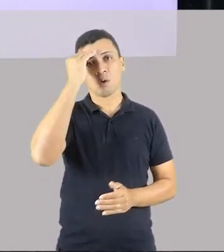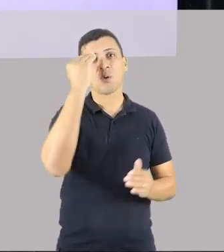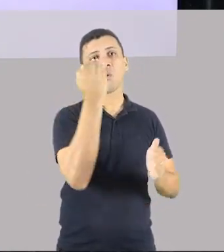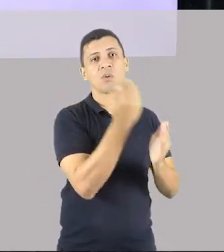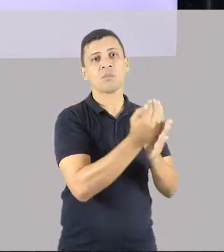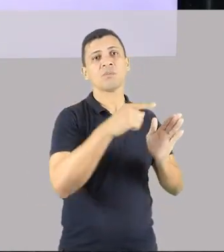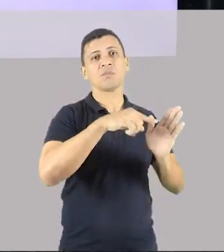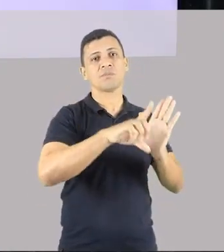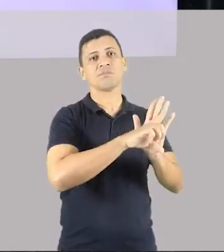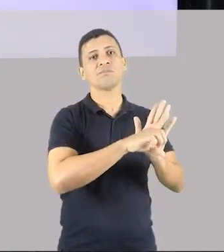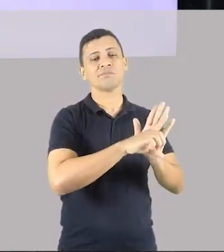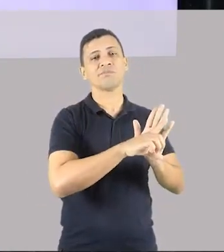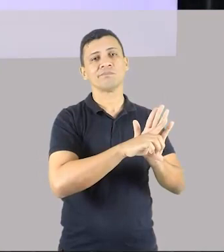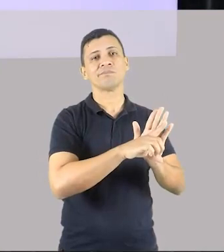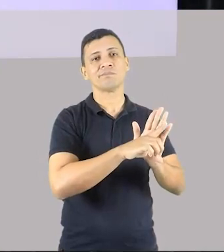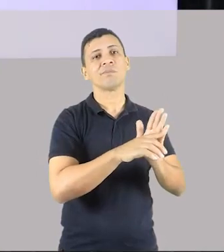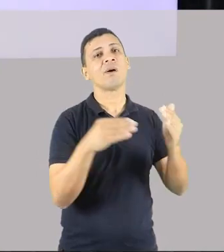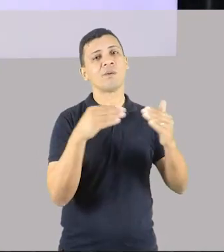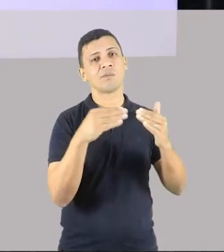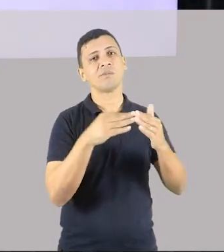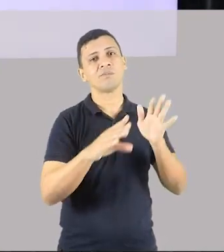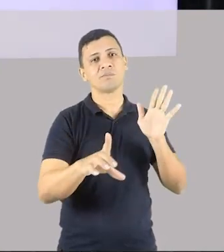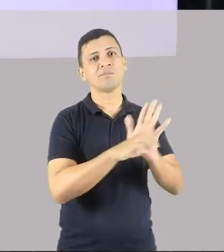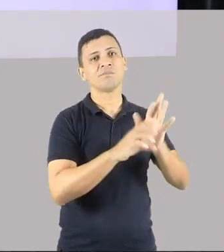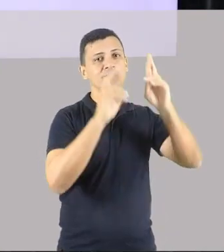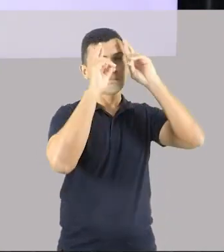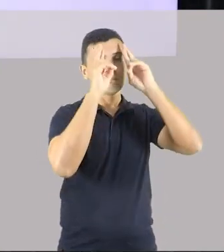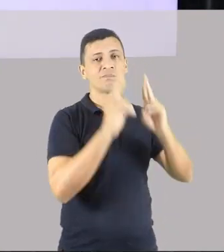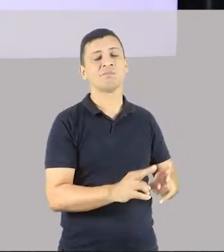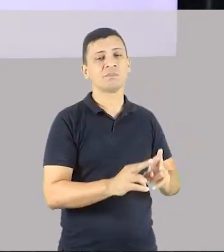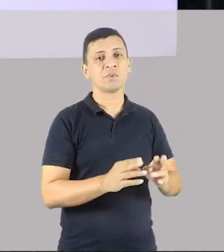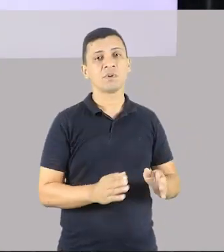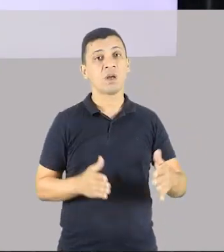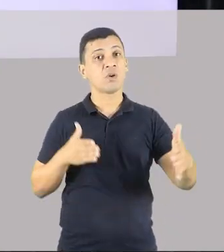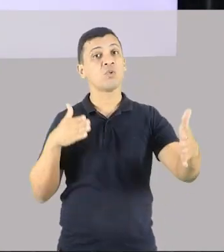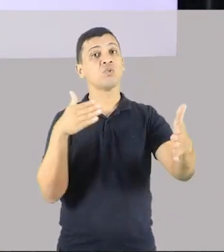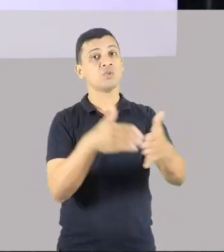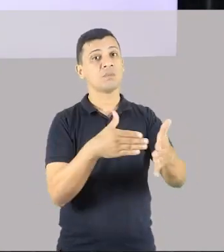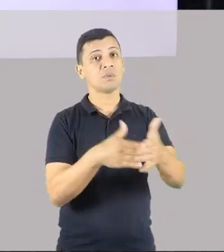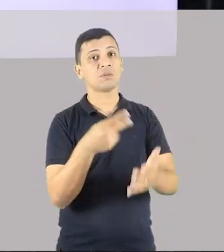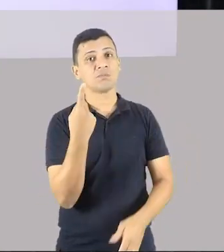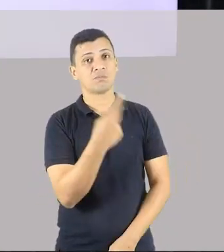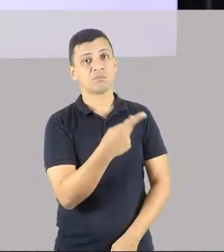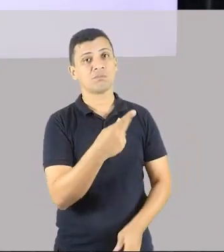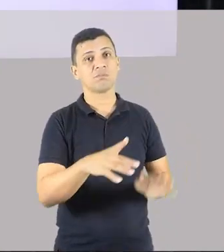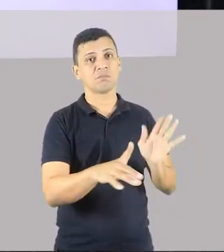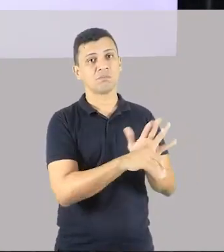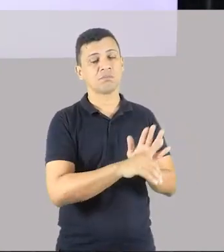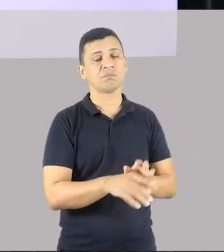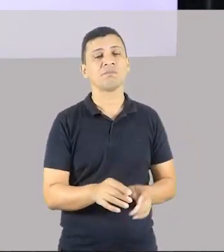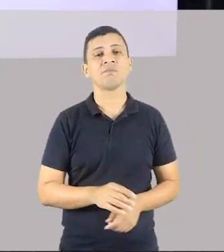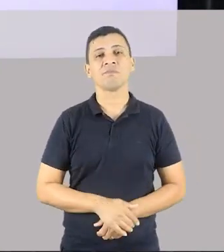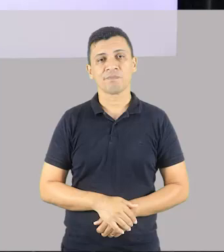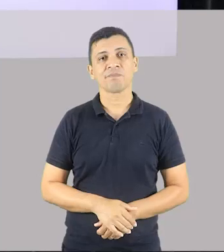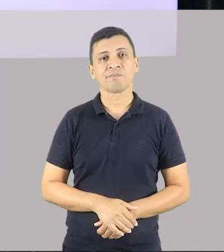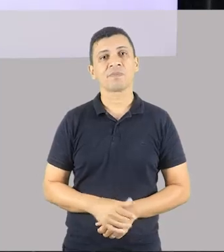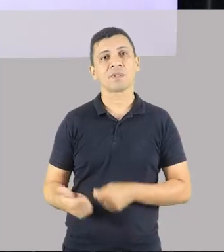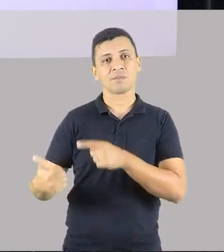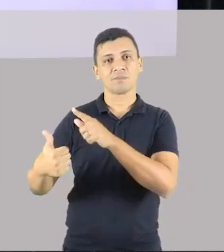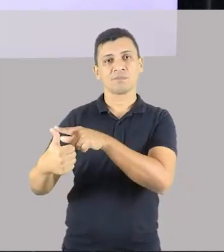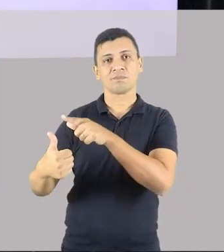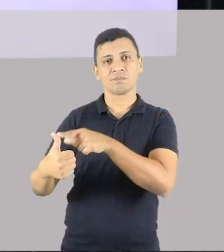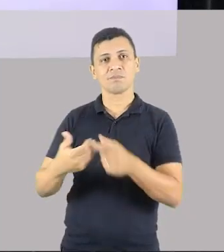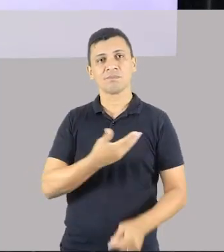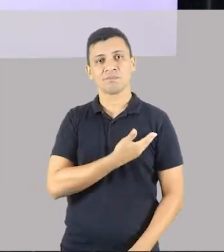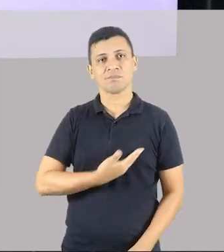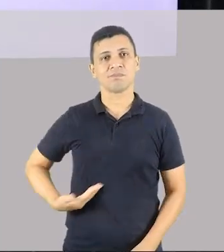e na forma que está prevista na lei, nos limites da lei. a legalidade para a administração pública funciona dessa